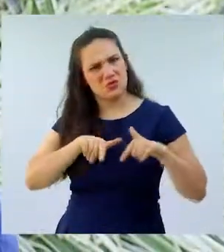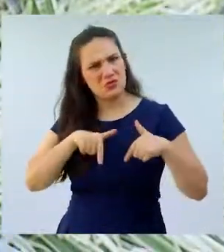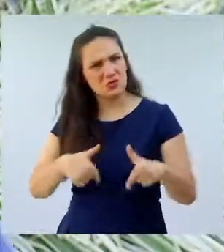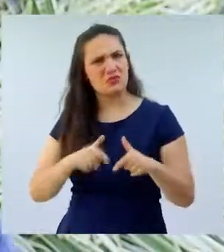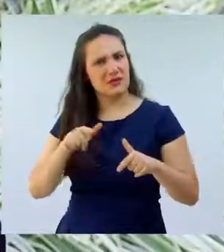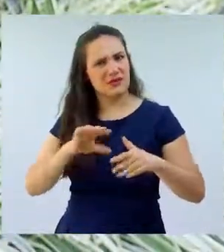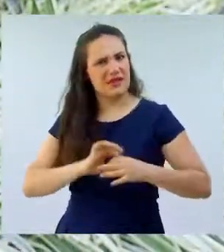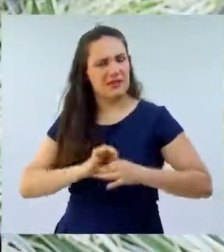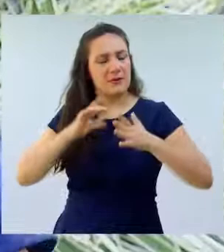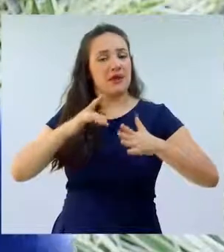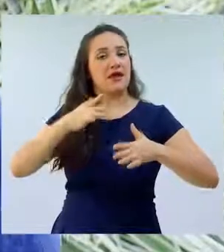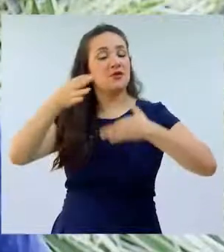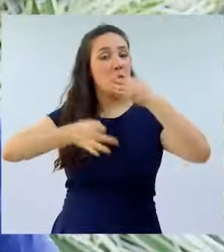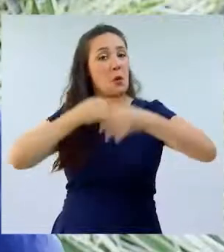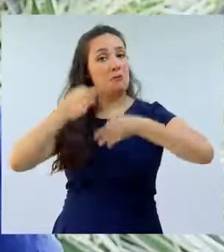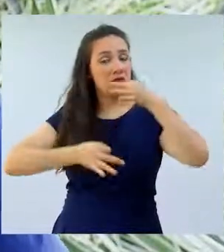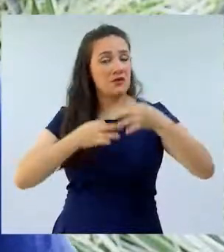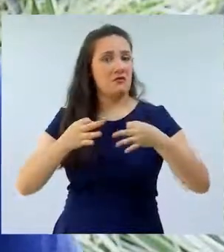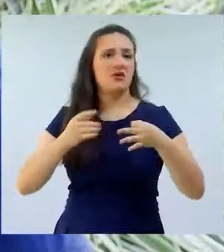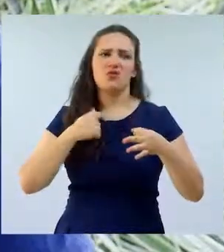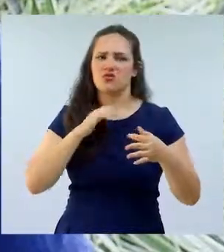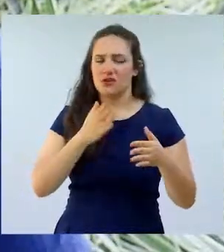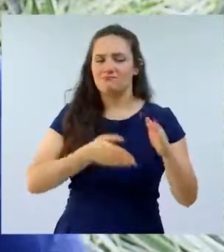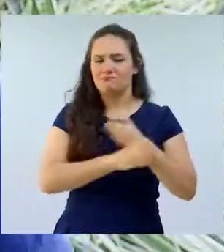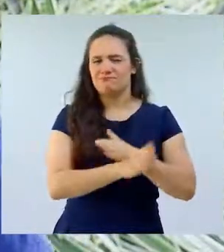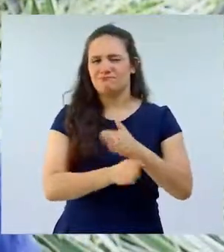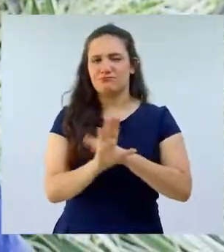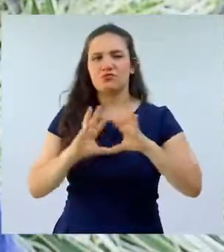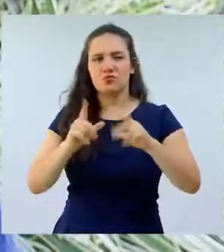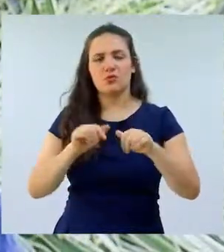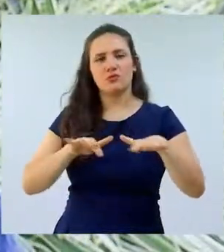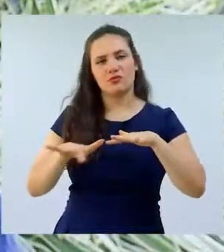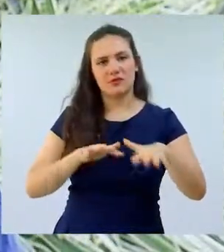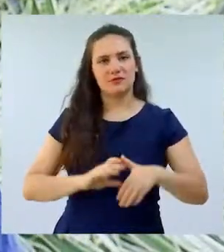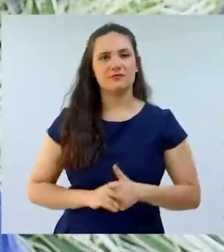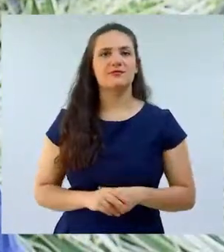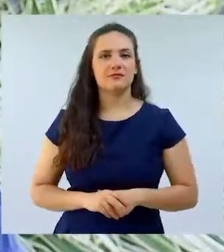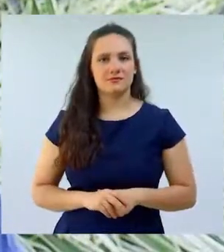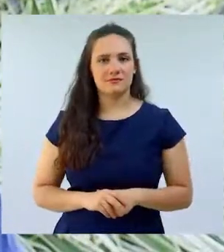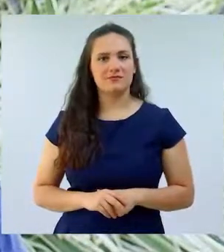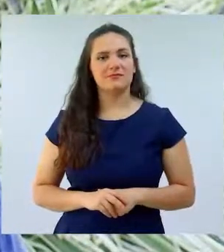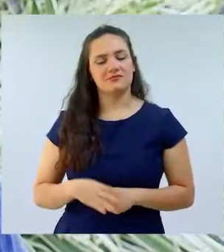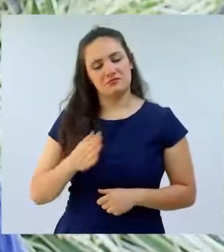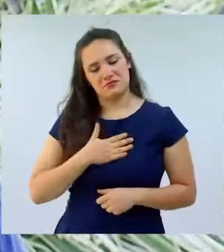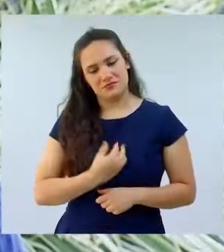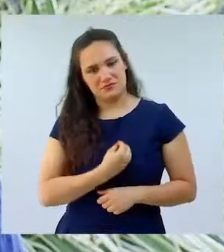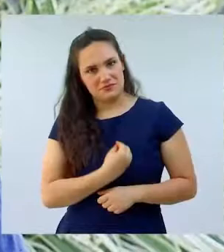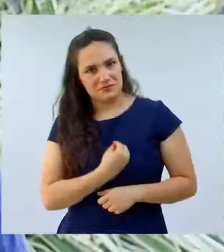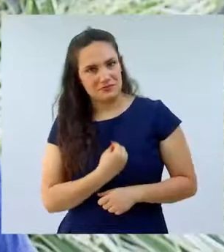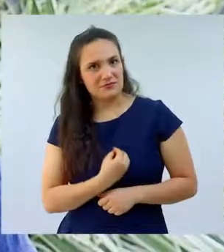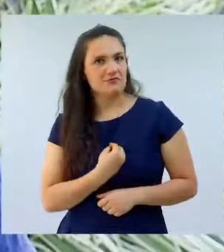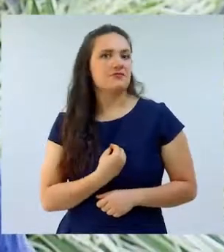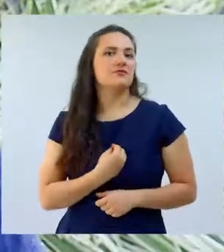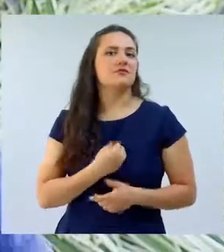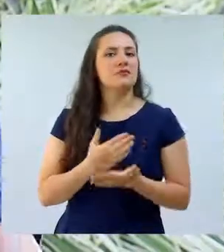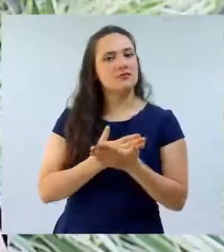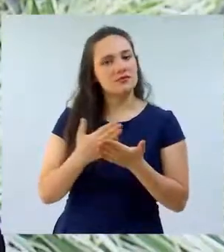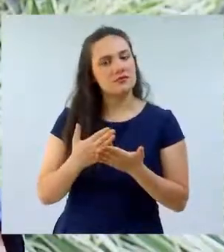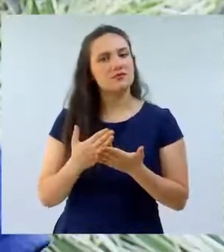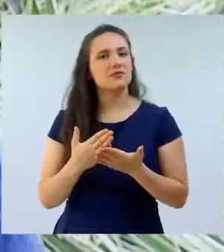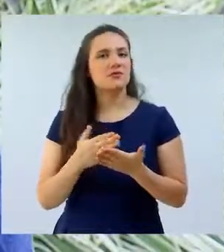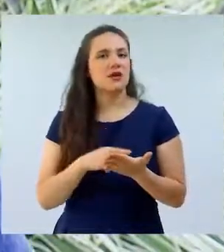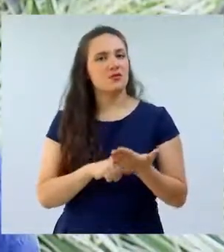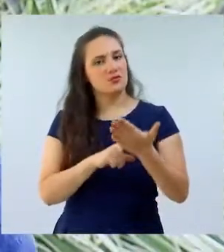uma democracia, uma coisa mais livre. E então foi isso. a vida foi me levando para o